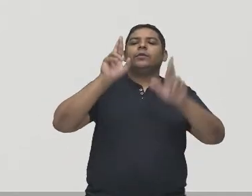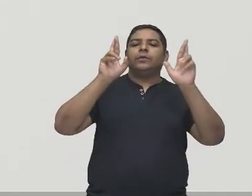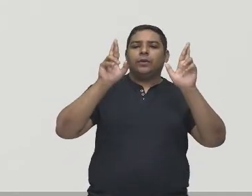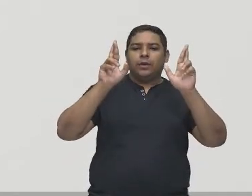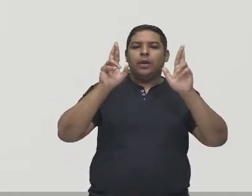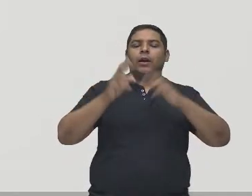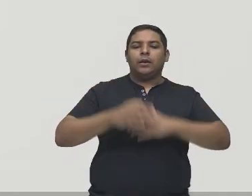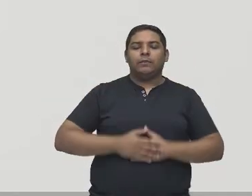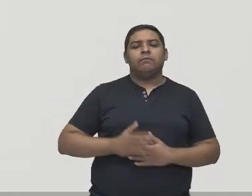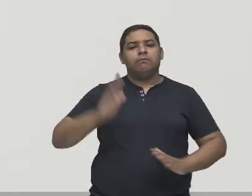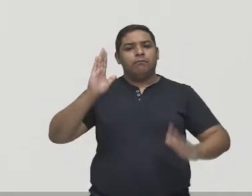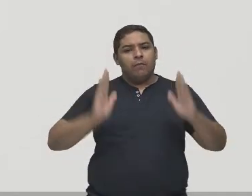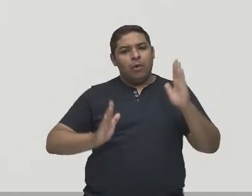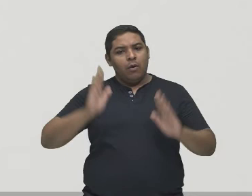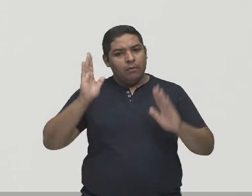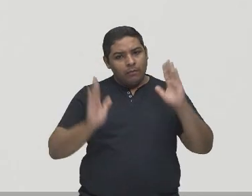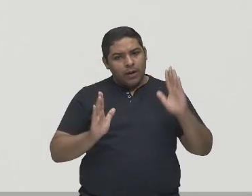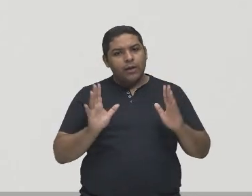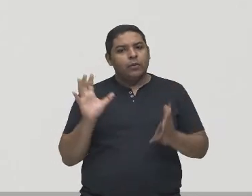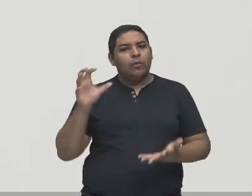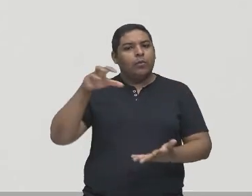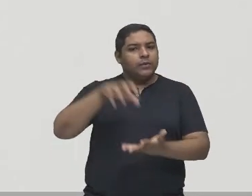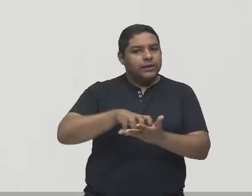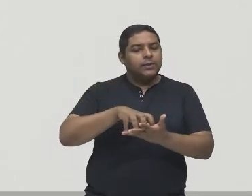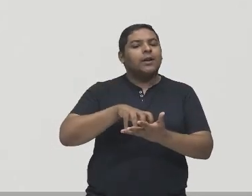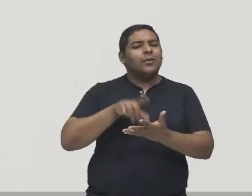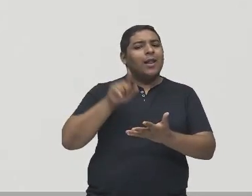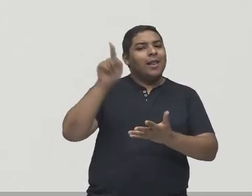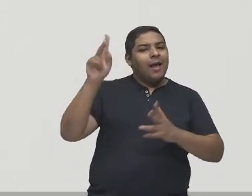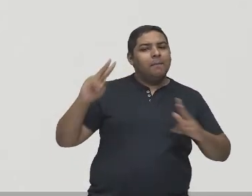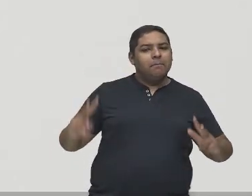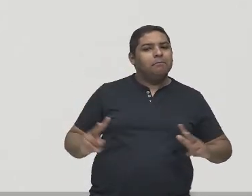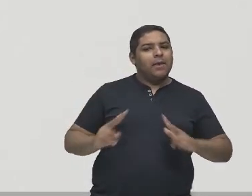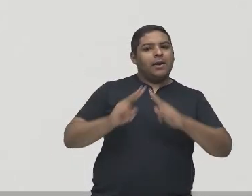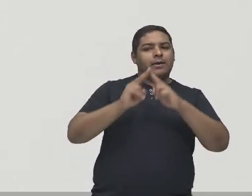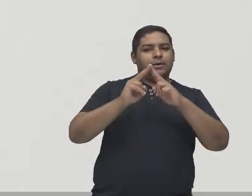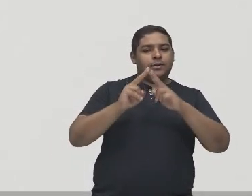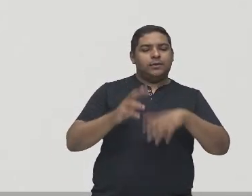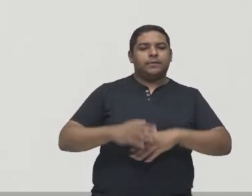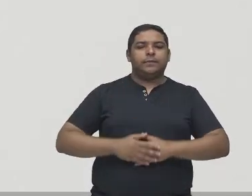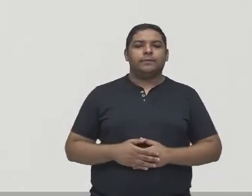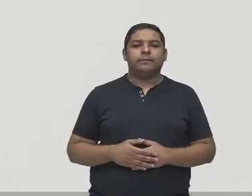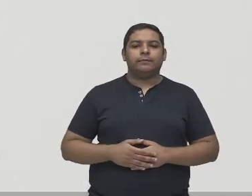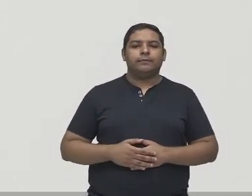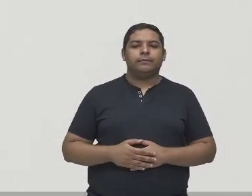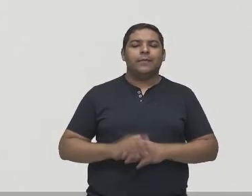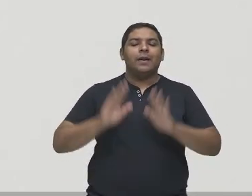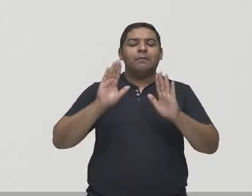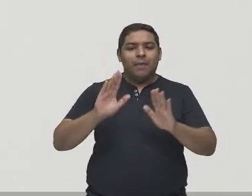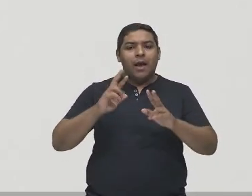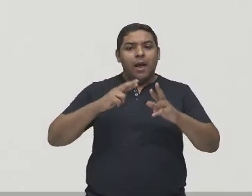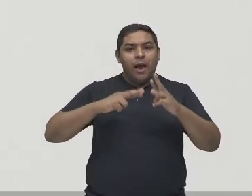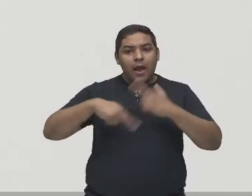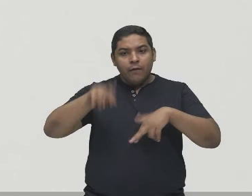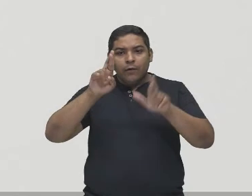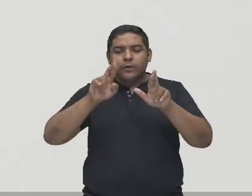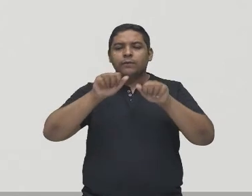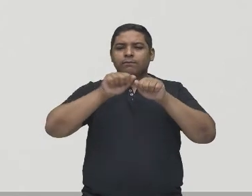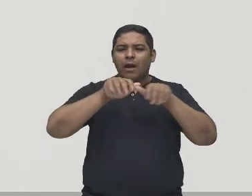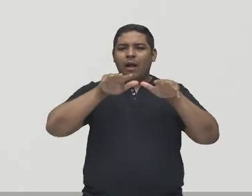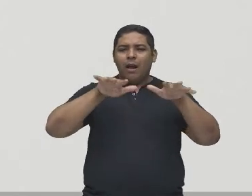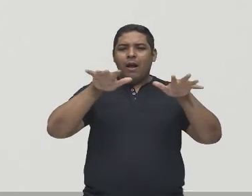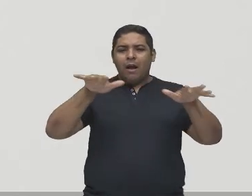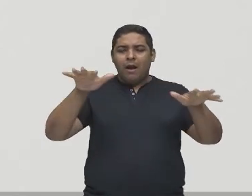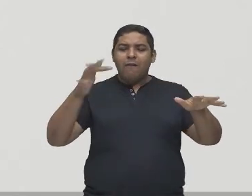revolucionário naquele momento concentrado em Paris. Porém, gente, essa revolução vai se espalhar por